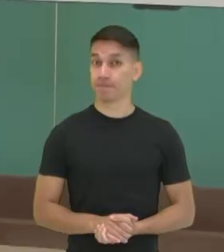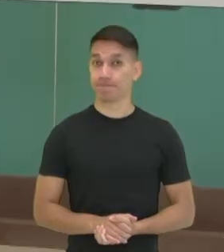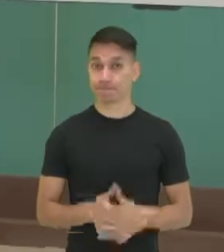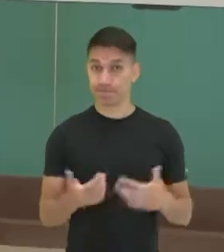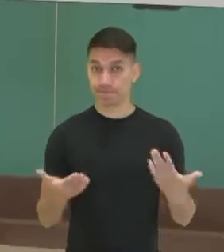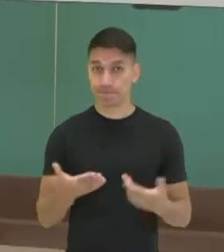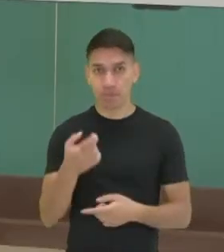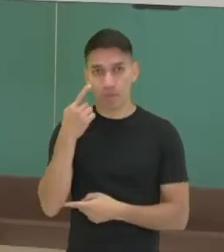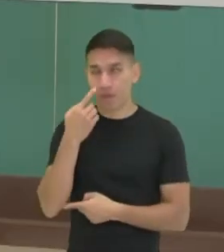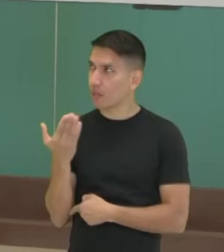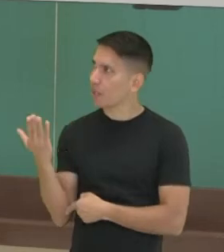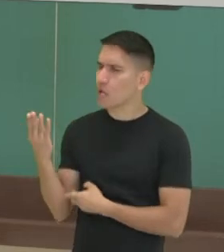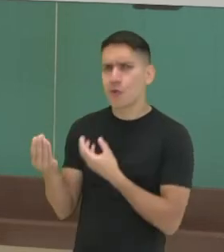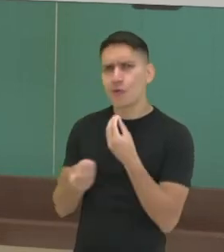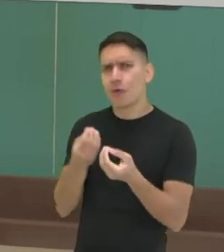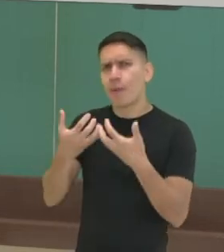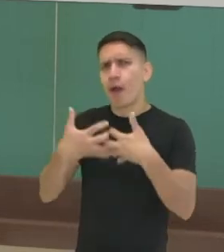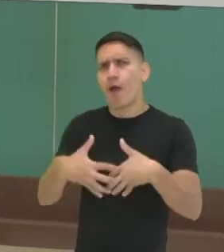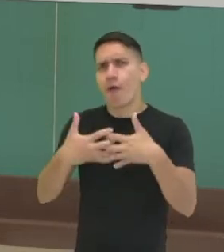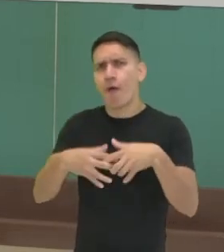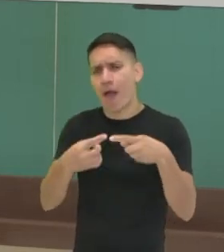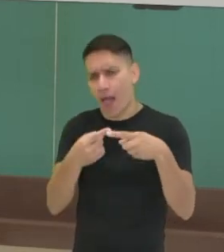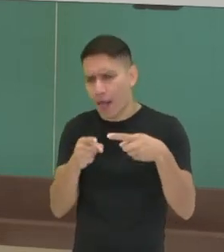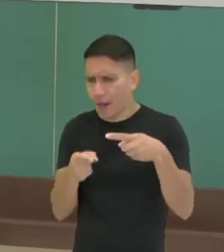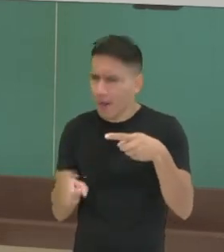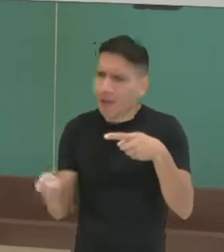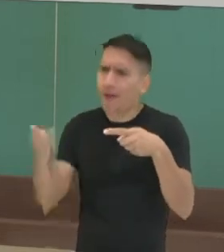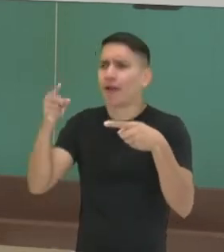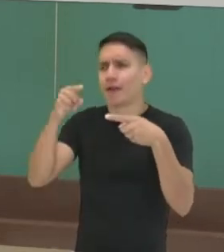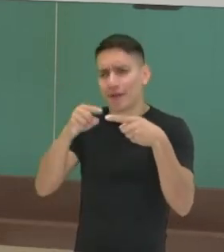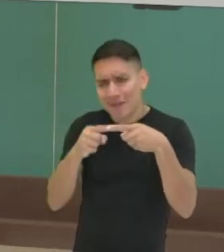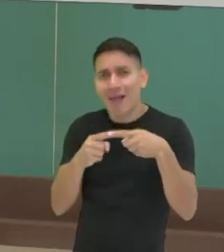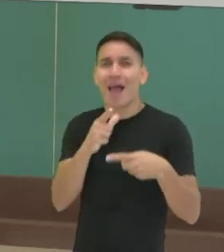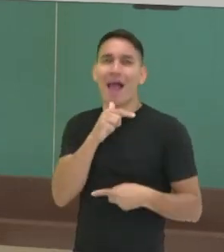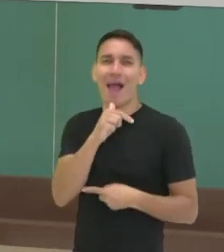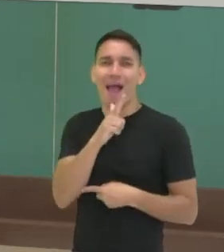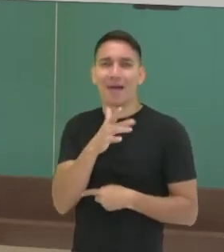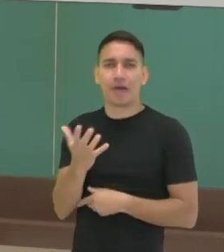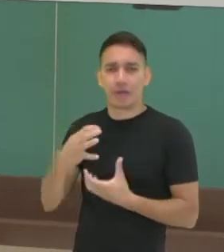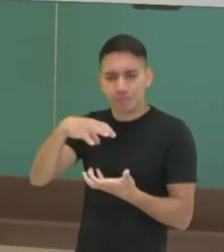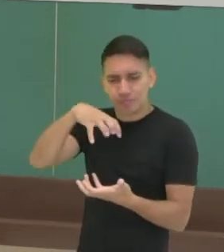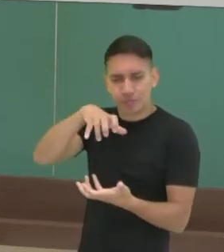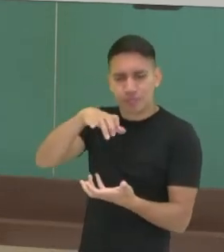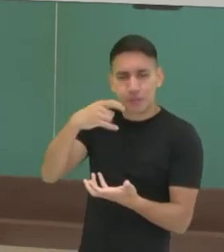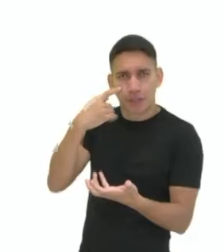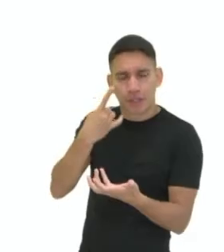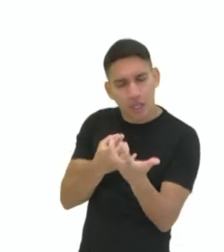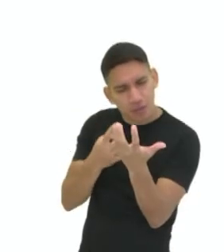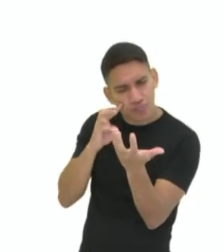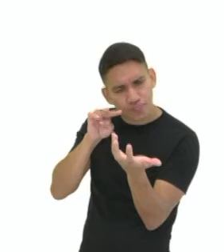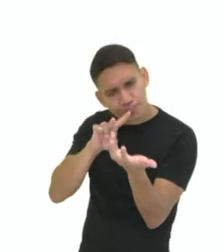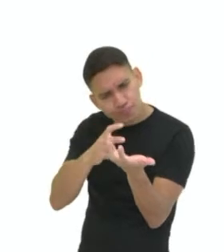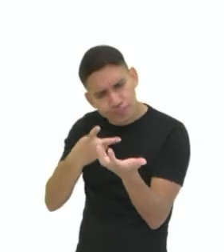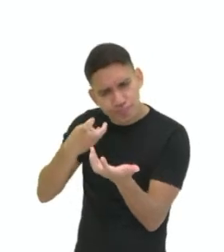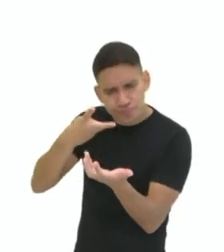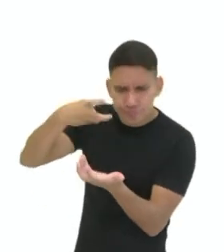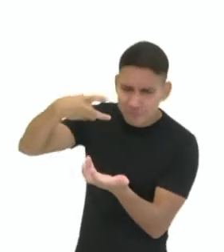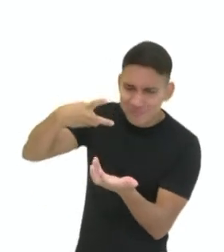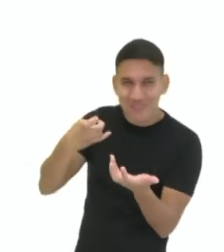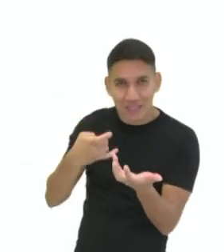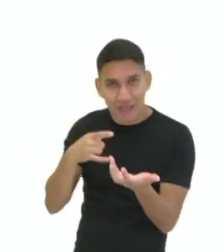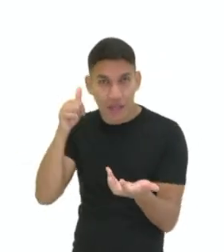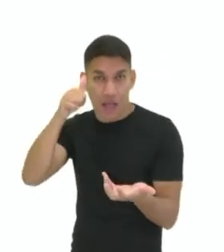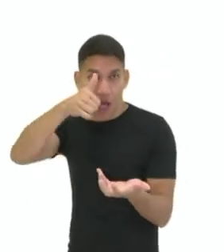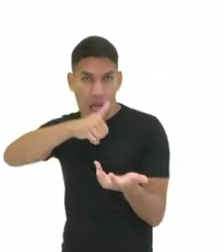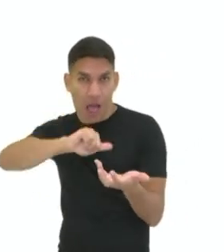Beleza, gente? Então, como é que ocorre o ciclo da água nesse sistema fechado aqui, né? Ao observar o experimento,